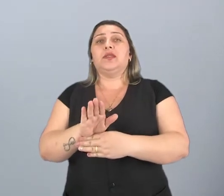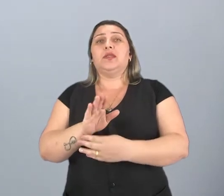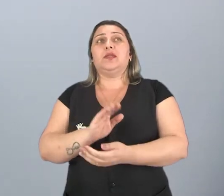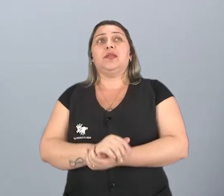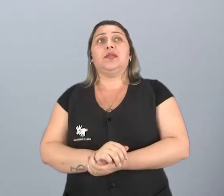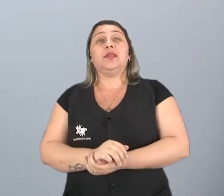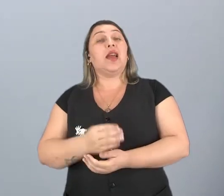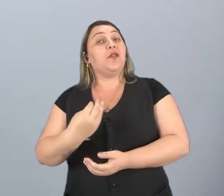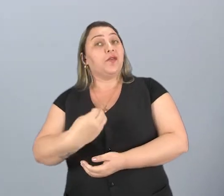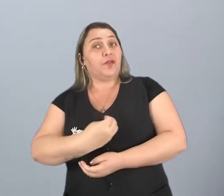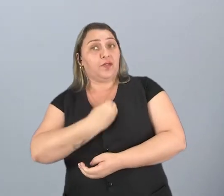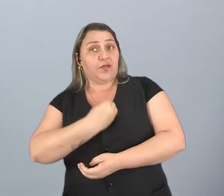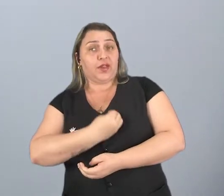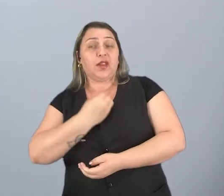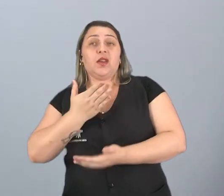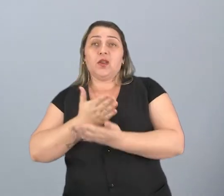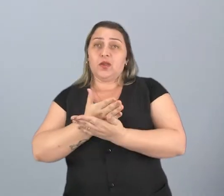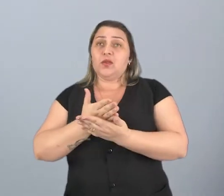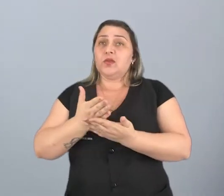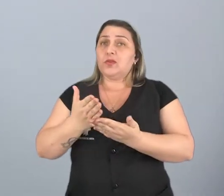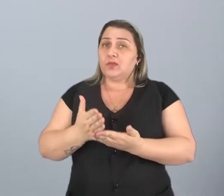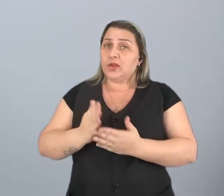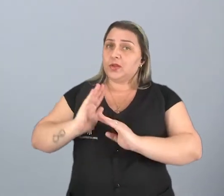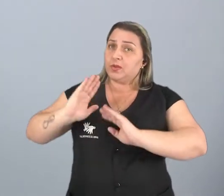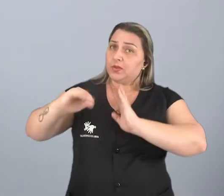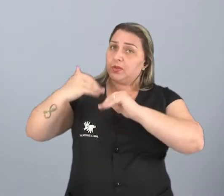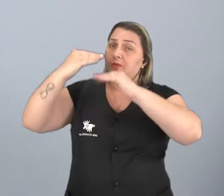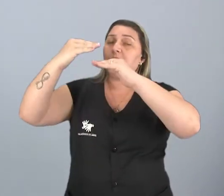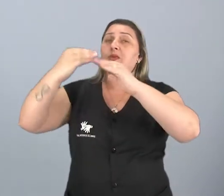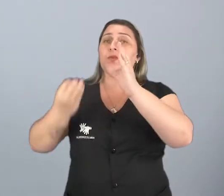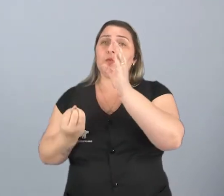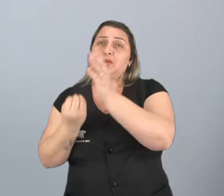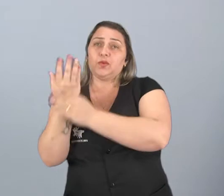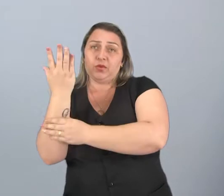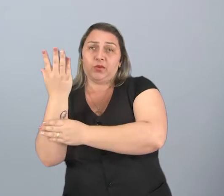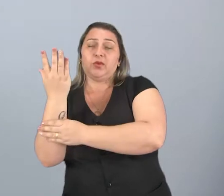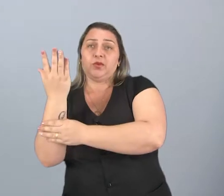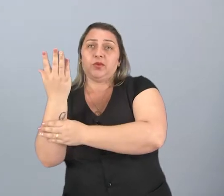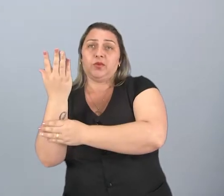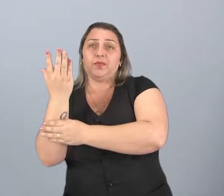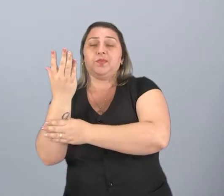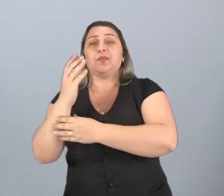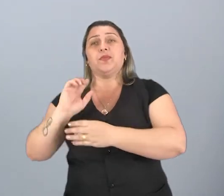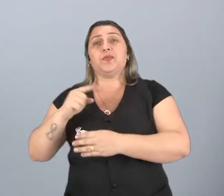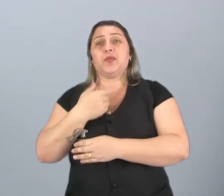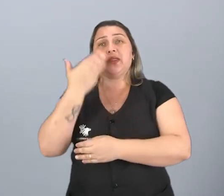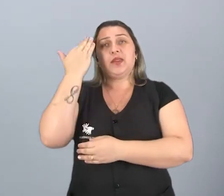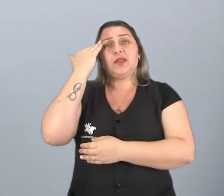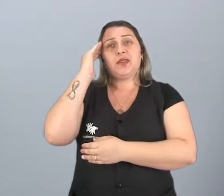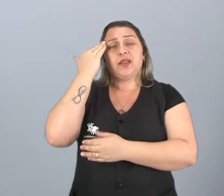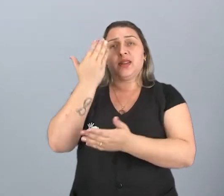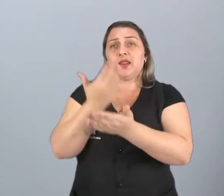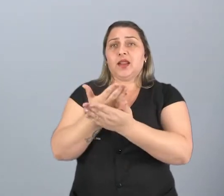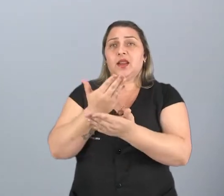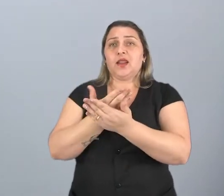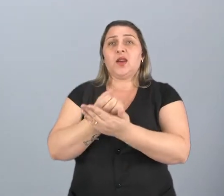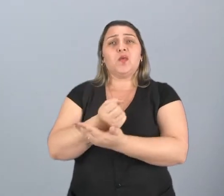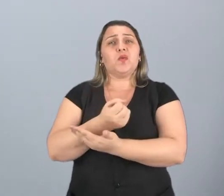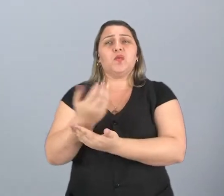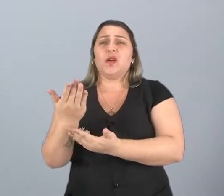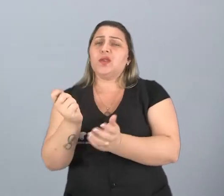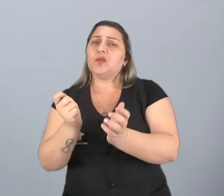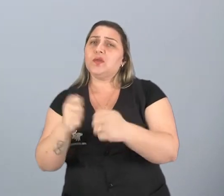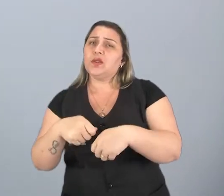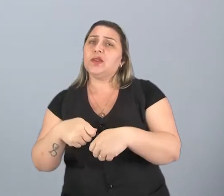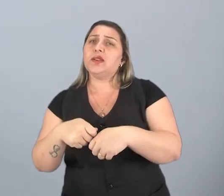ajudaram com que a vida ela começasse a se desenvolver, ela surgisse e se desenvolvesse, e a gente vai entender nessa aula quais são as